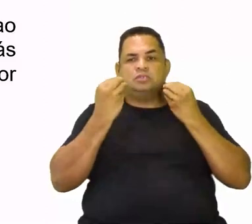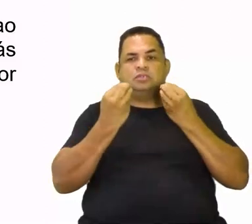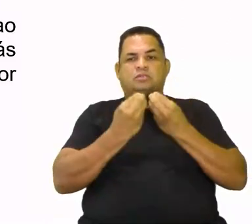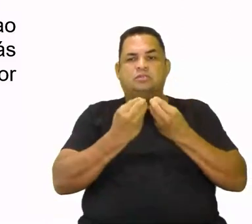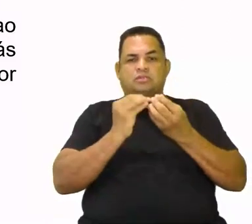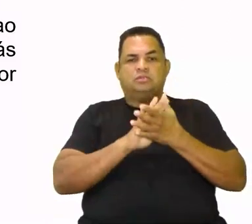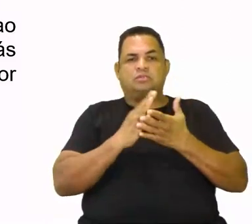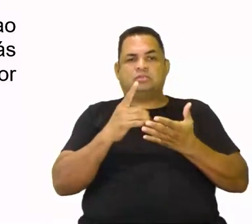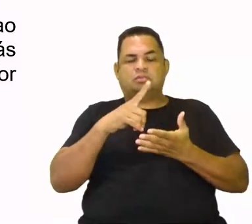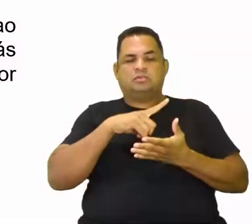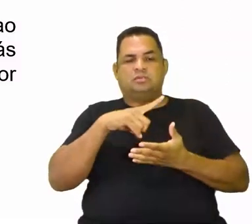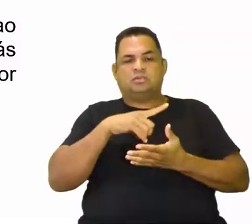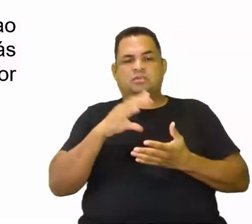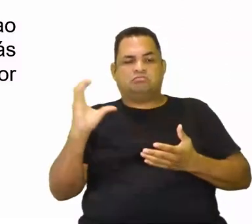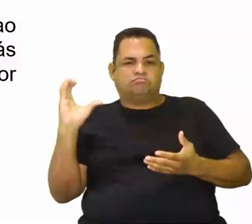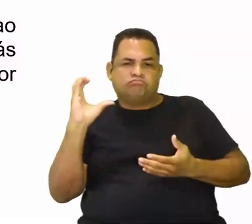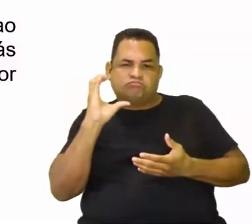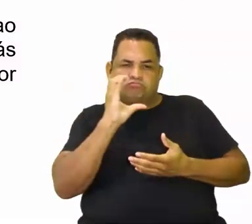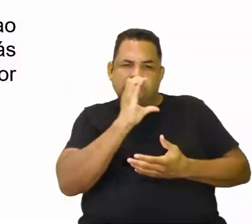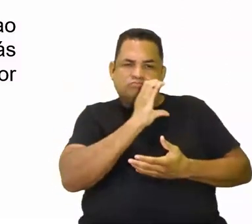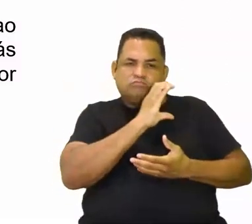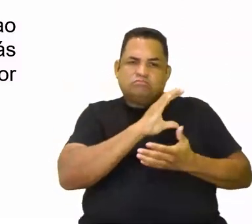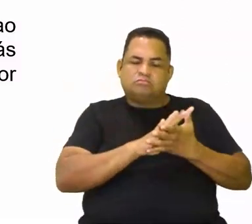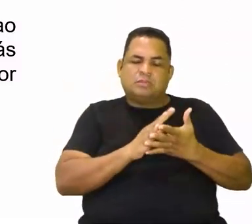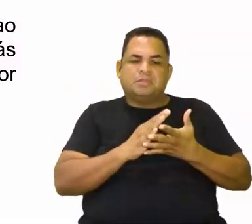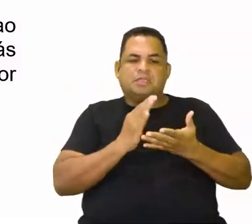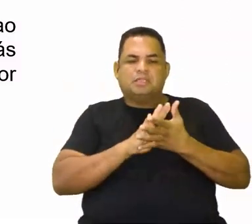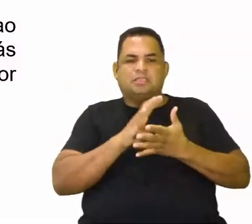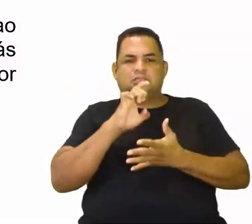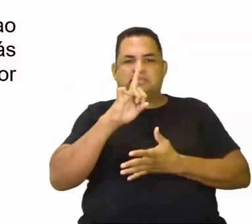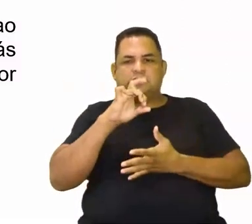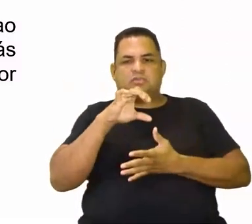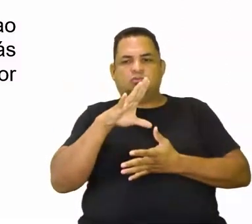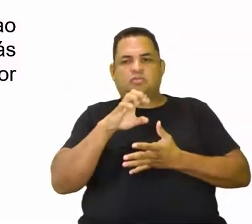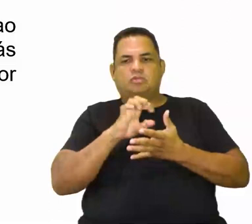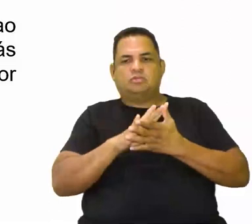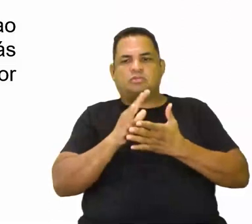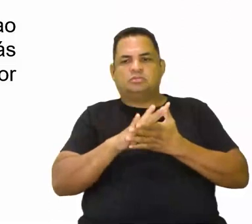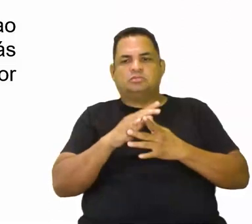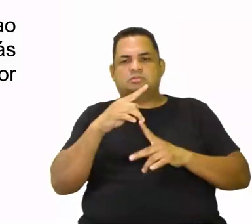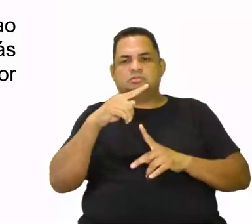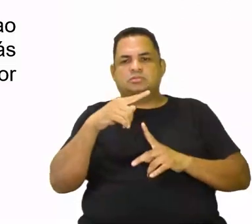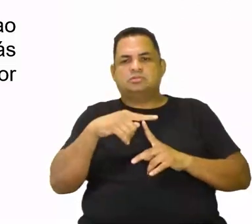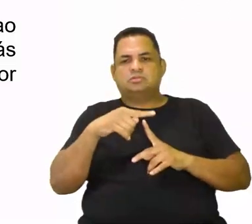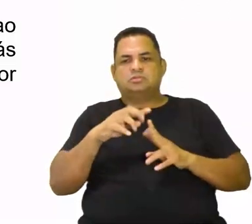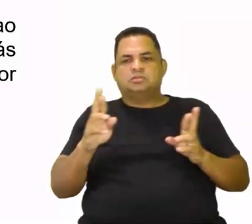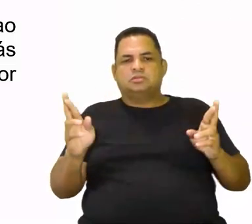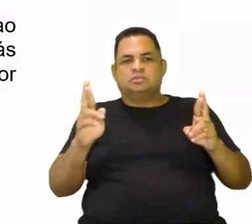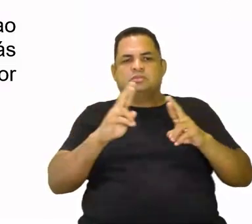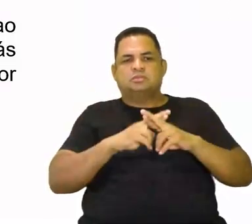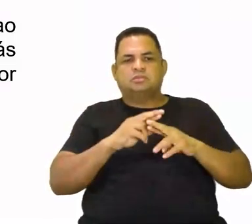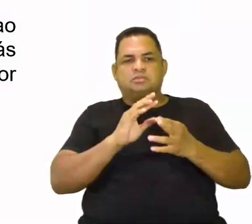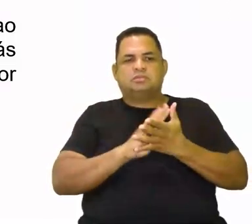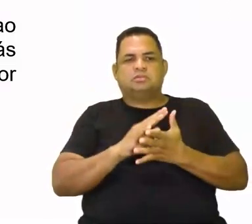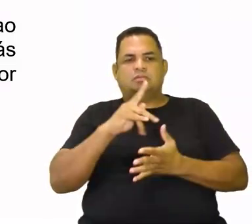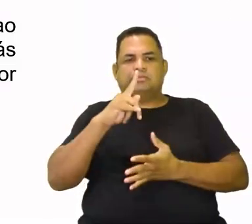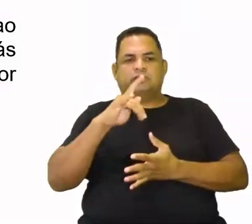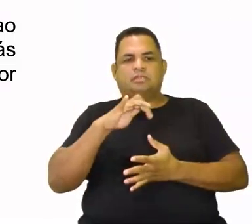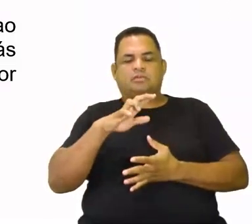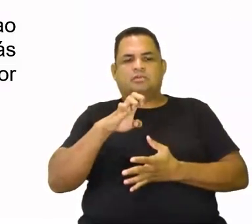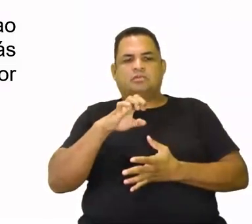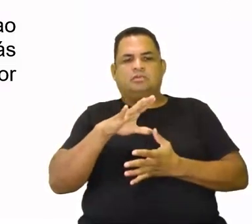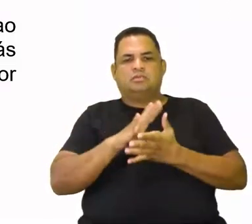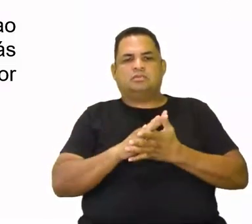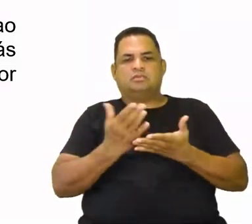compostas são submetidas ao aquecimento, ela se decompõe, esse tipo de reação é chamado pirólise, lise